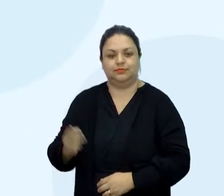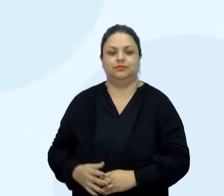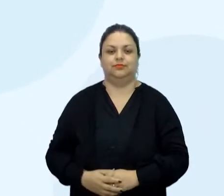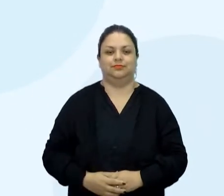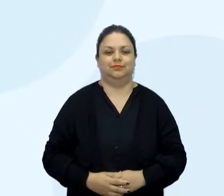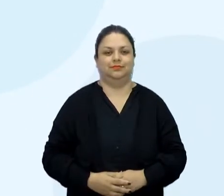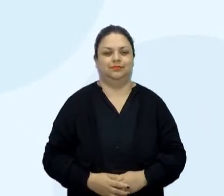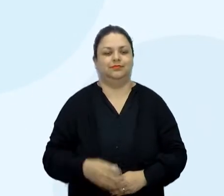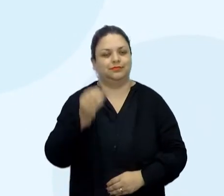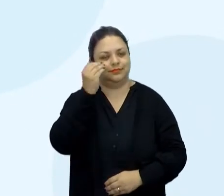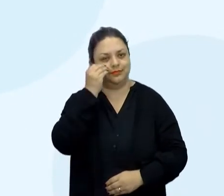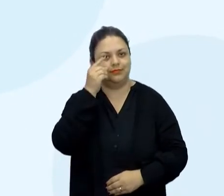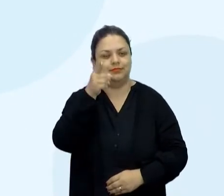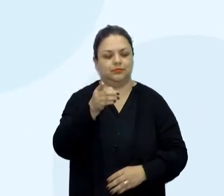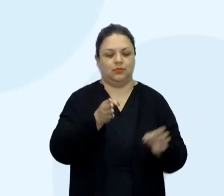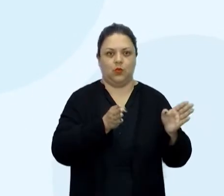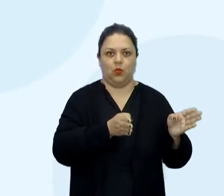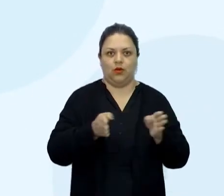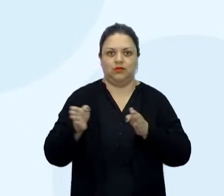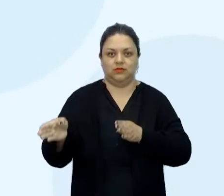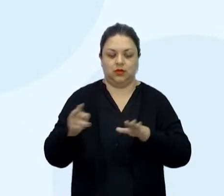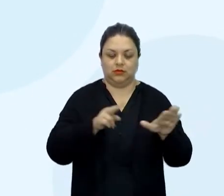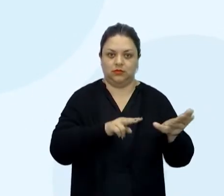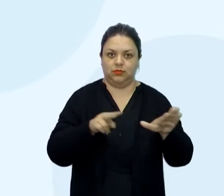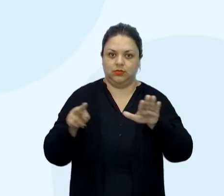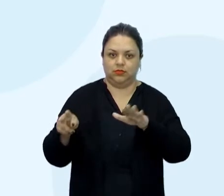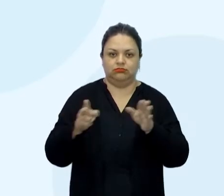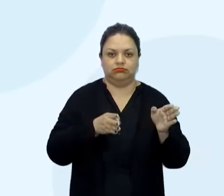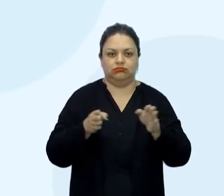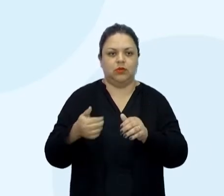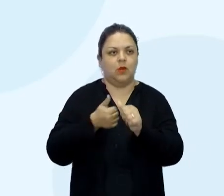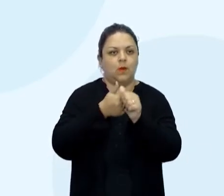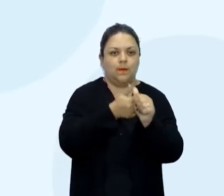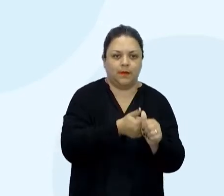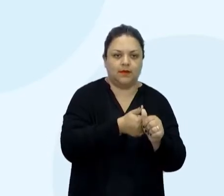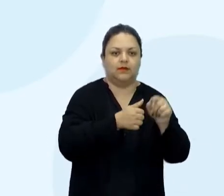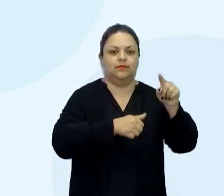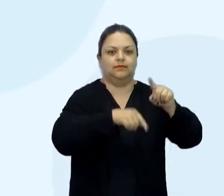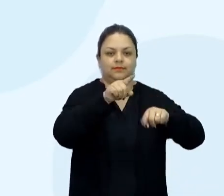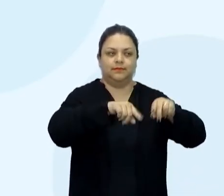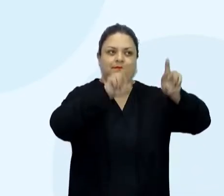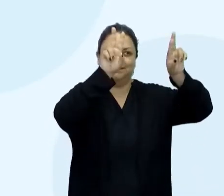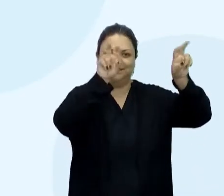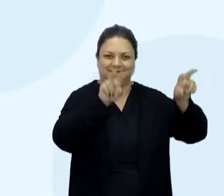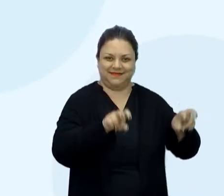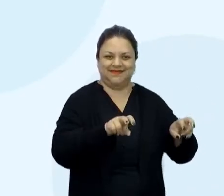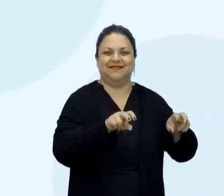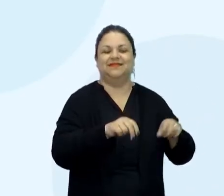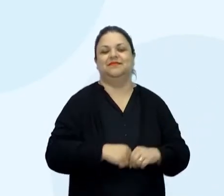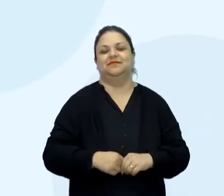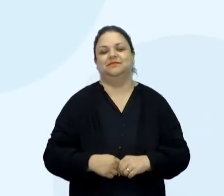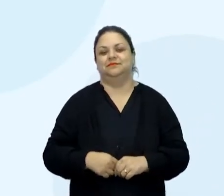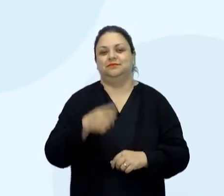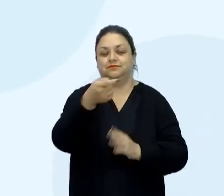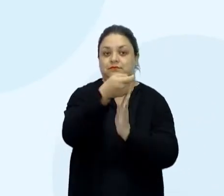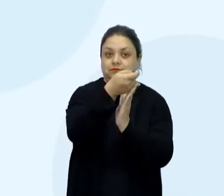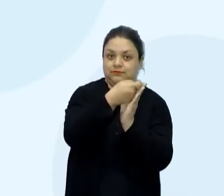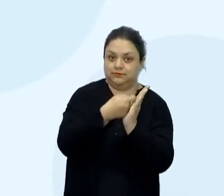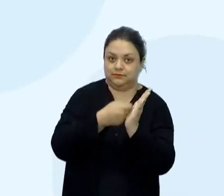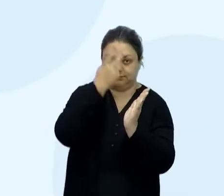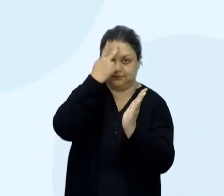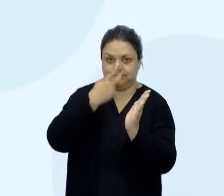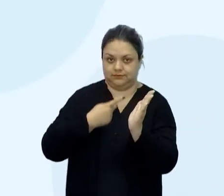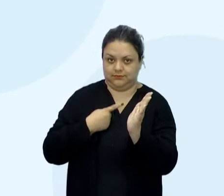uma rotina de acompanhamento aí do componente Materiais Inovadores, façam anotações aí no seu diário de bordo, que pode